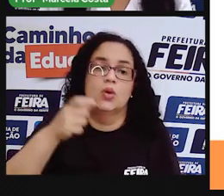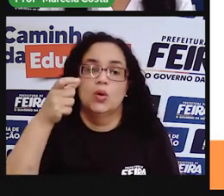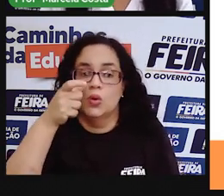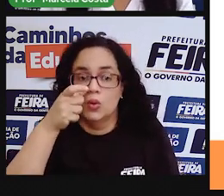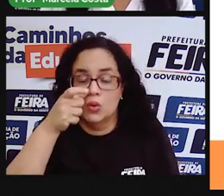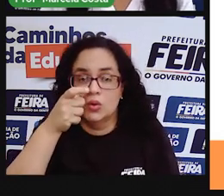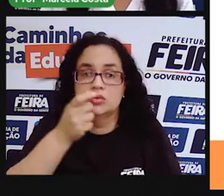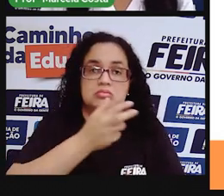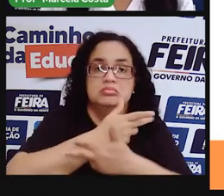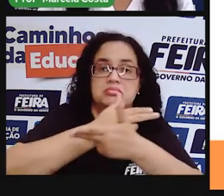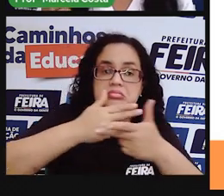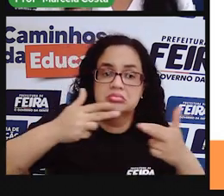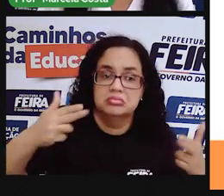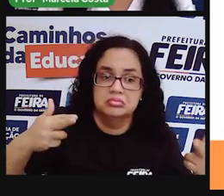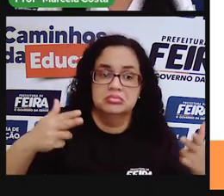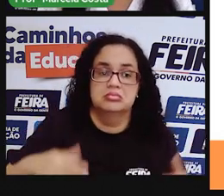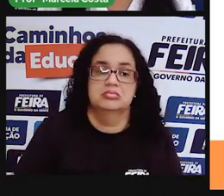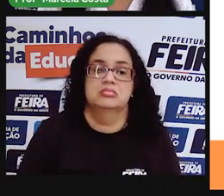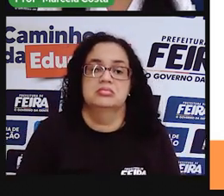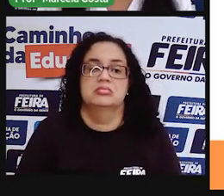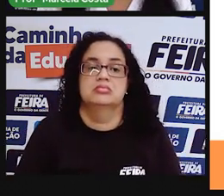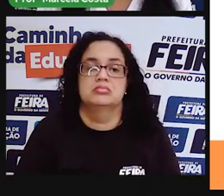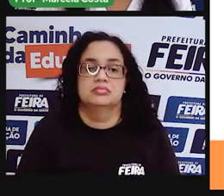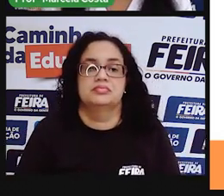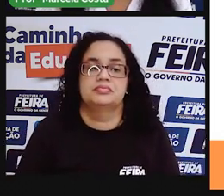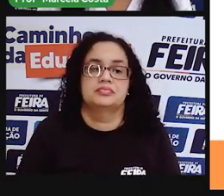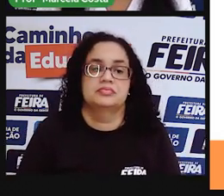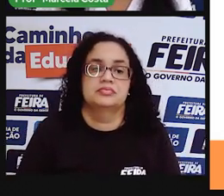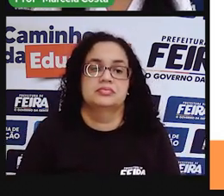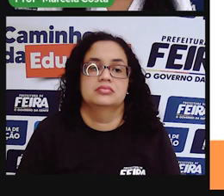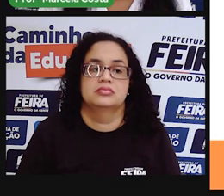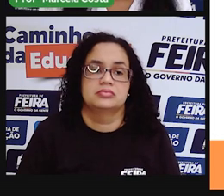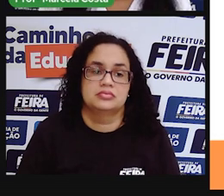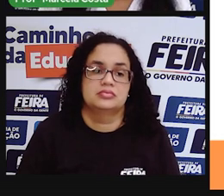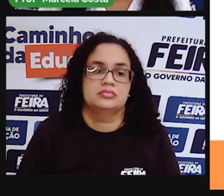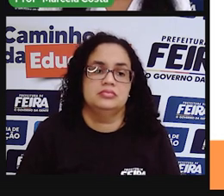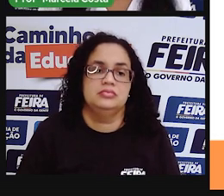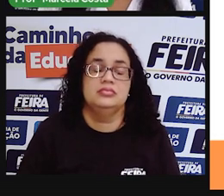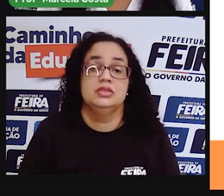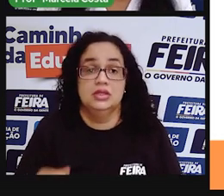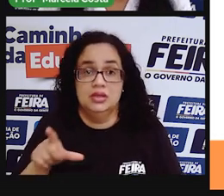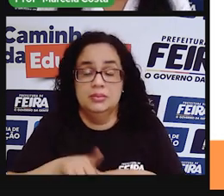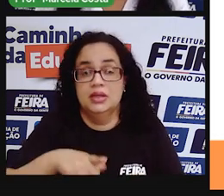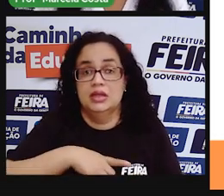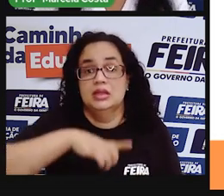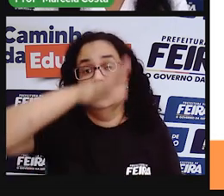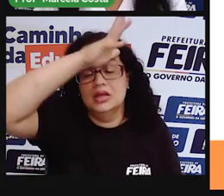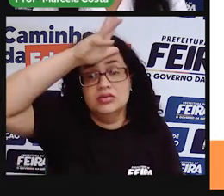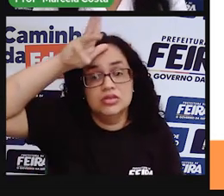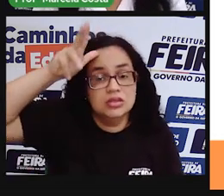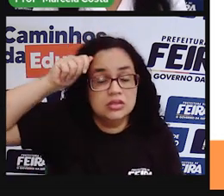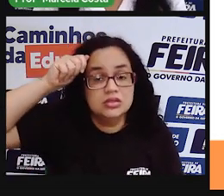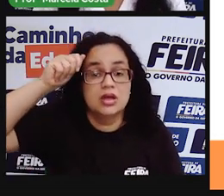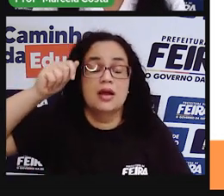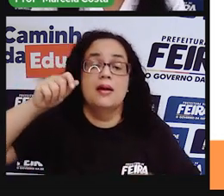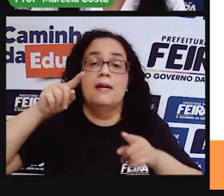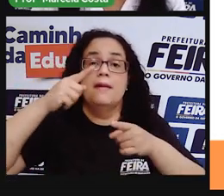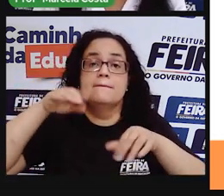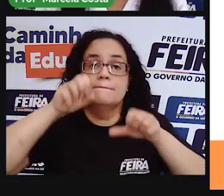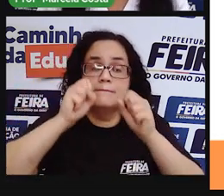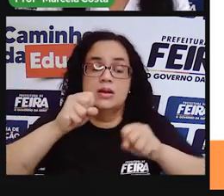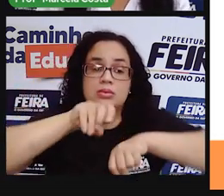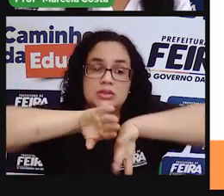produto, como num vaso, né, num litro de refrigerante, procura por esse símbolo. Se